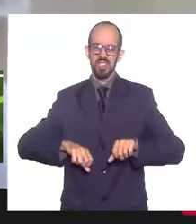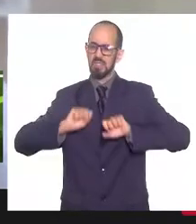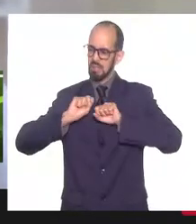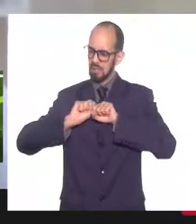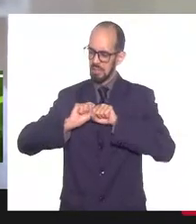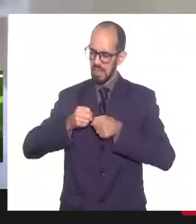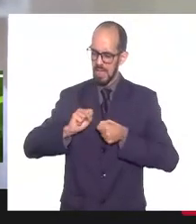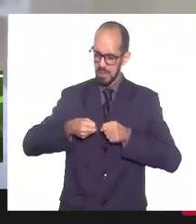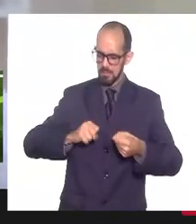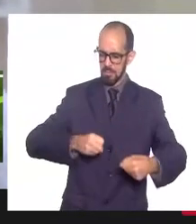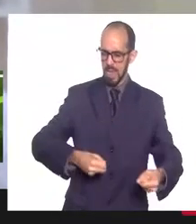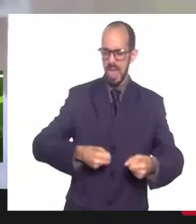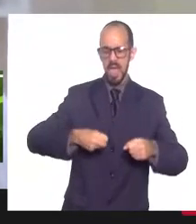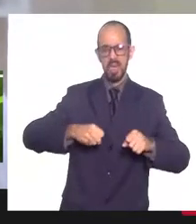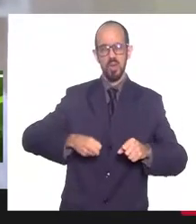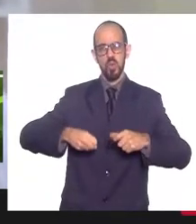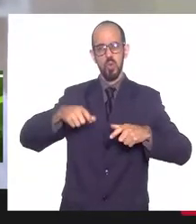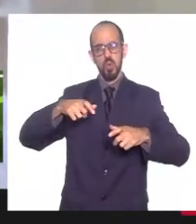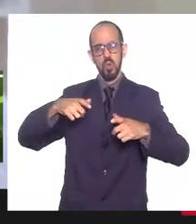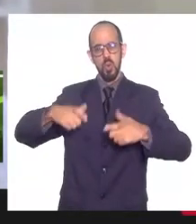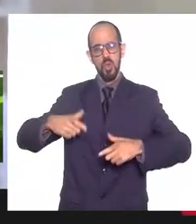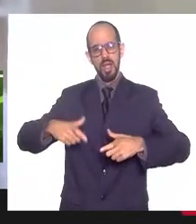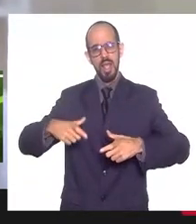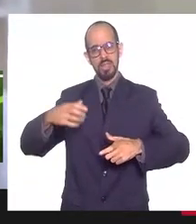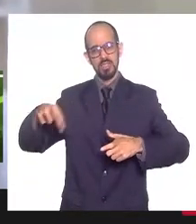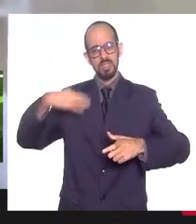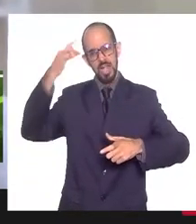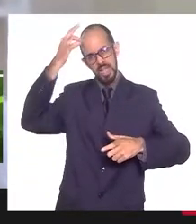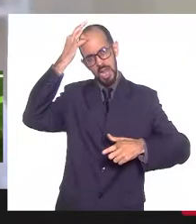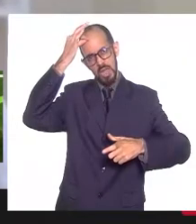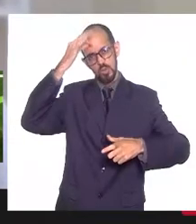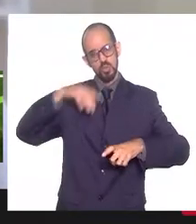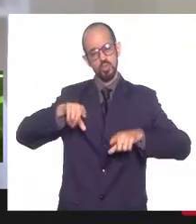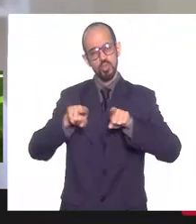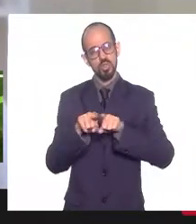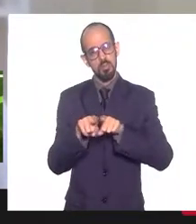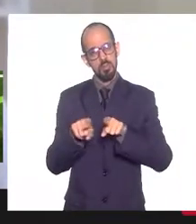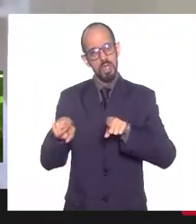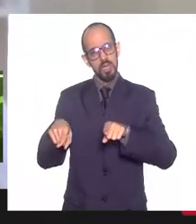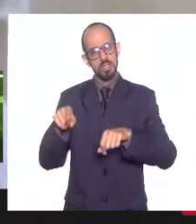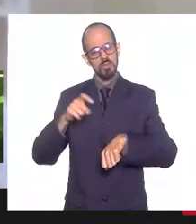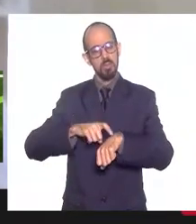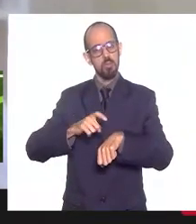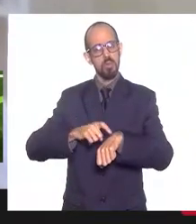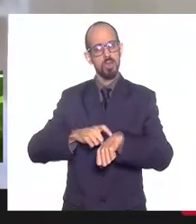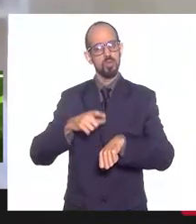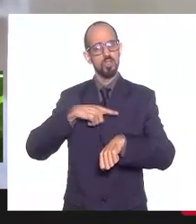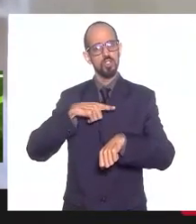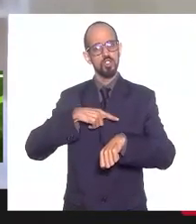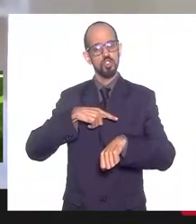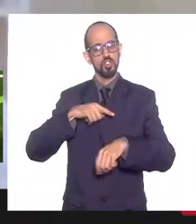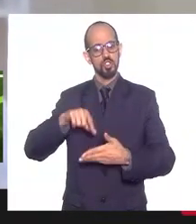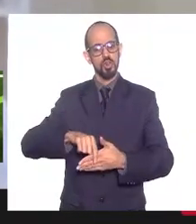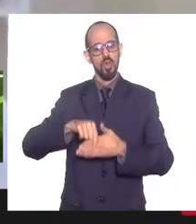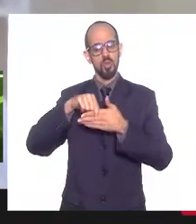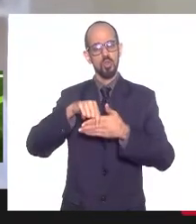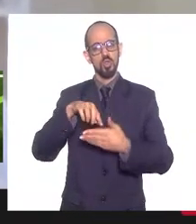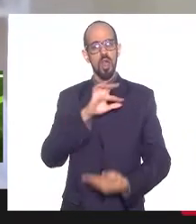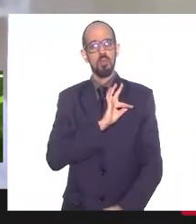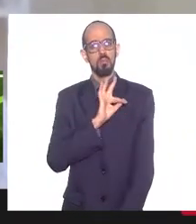vilipendiaram espaços sagrados e, nesse momento, estavam envolvidos, inclusive, autoridades